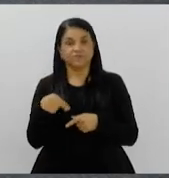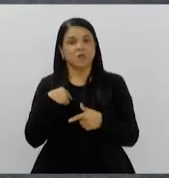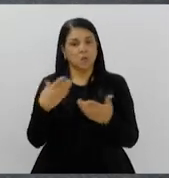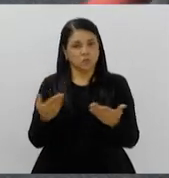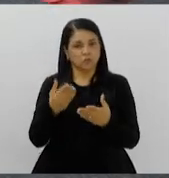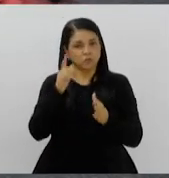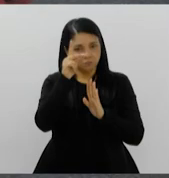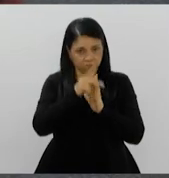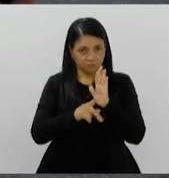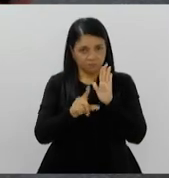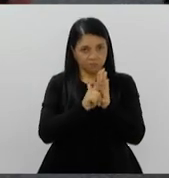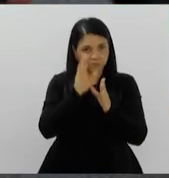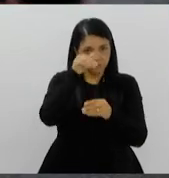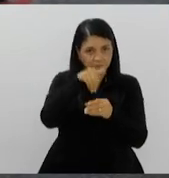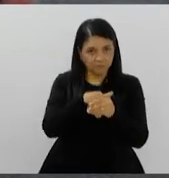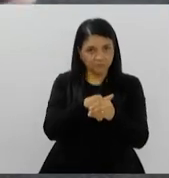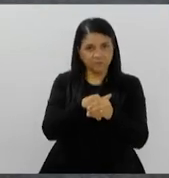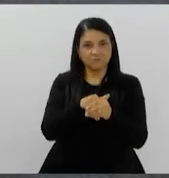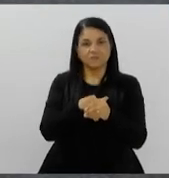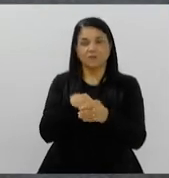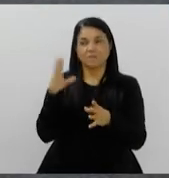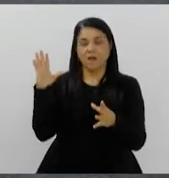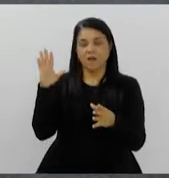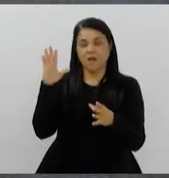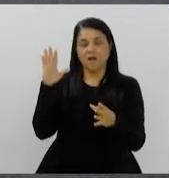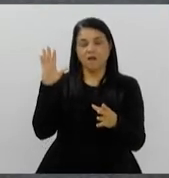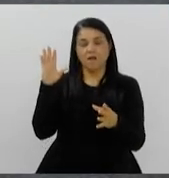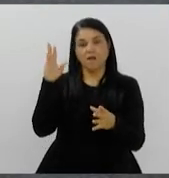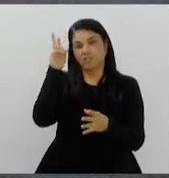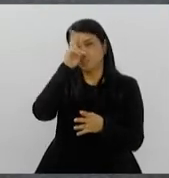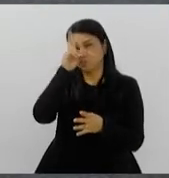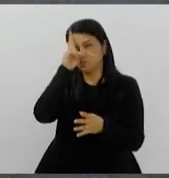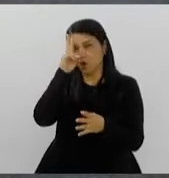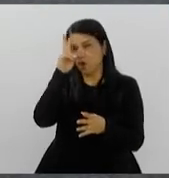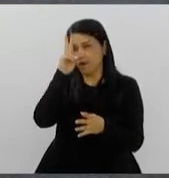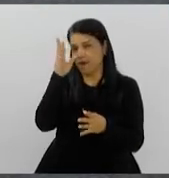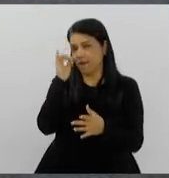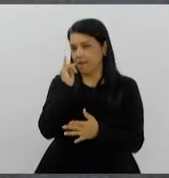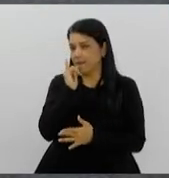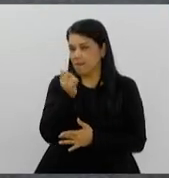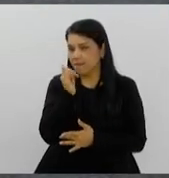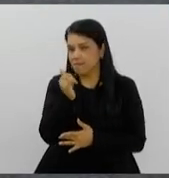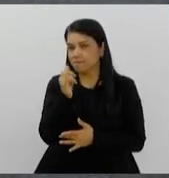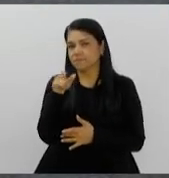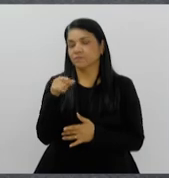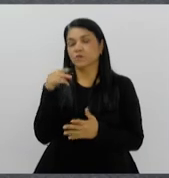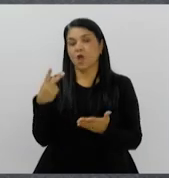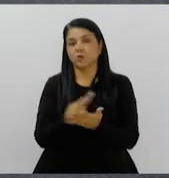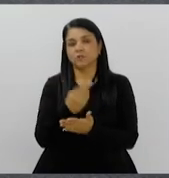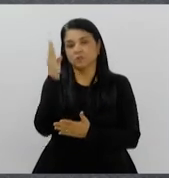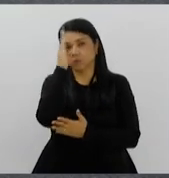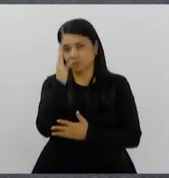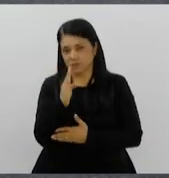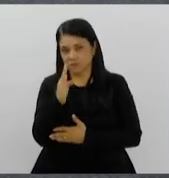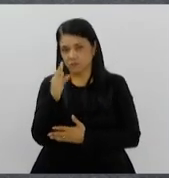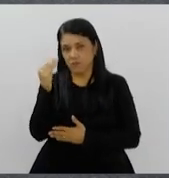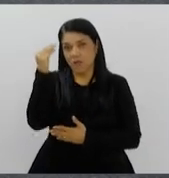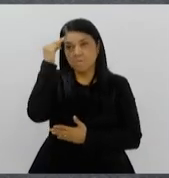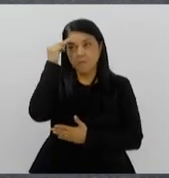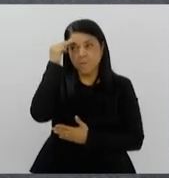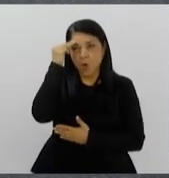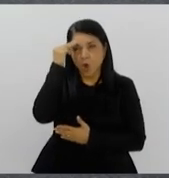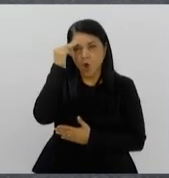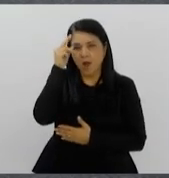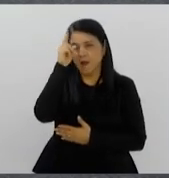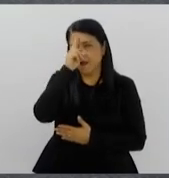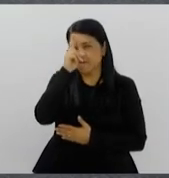para o resgate da memória histórica do que de fato aconteceu no nosso país. Resgatar a memória de algo